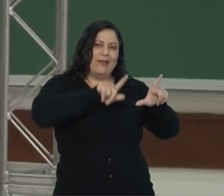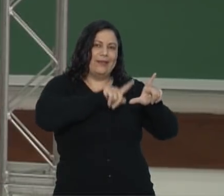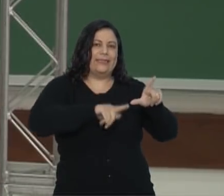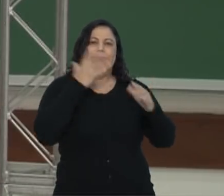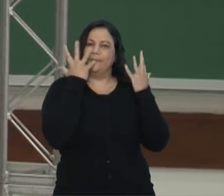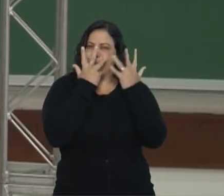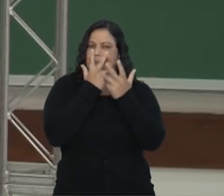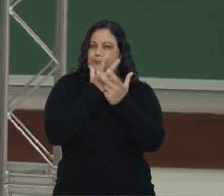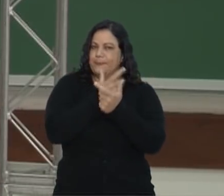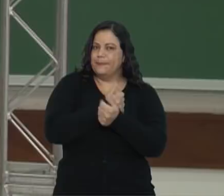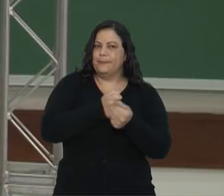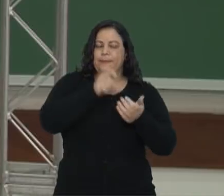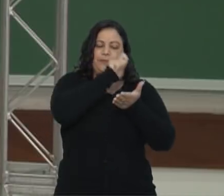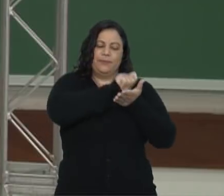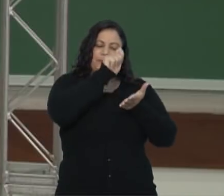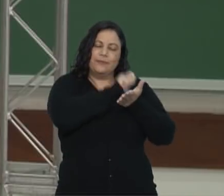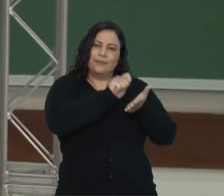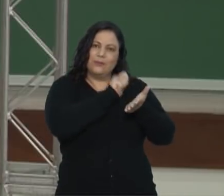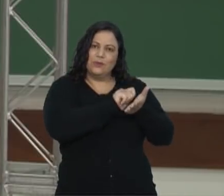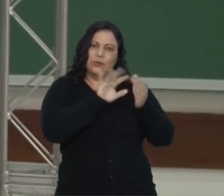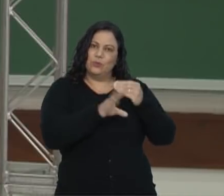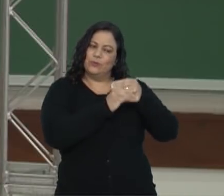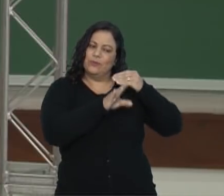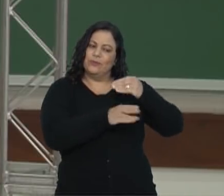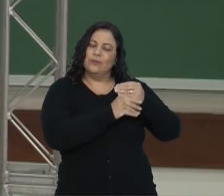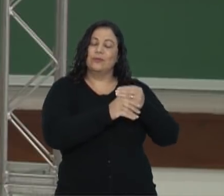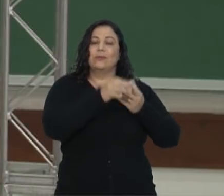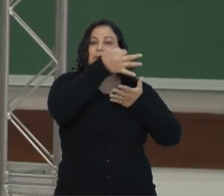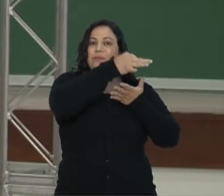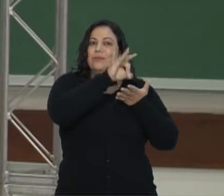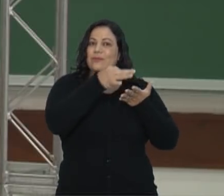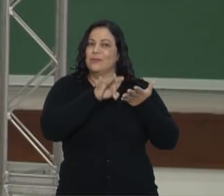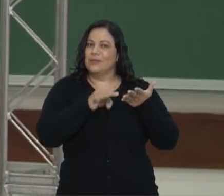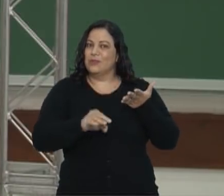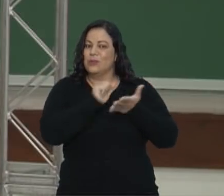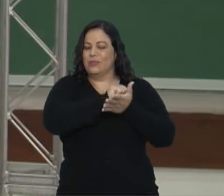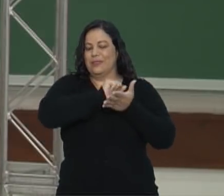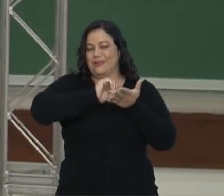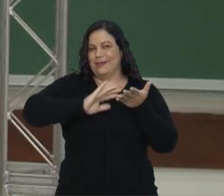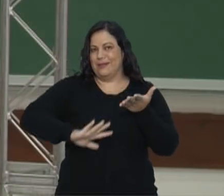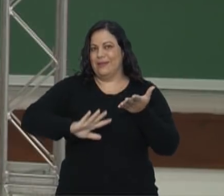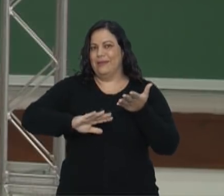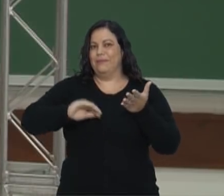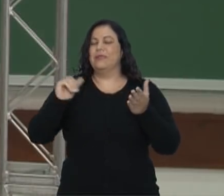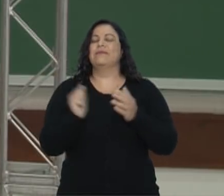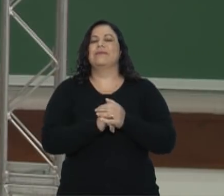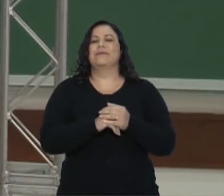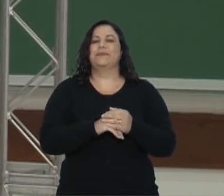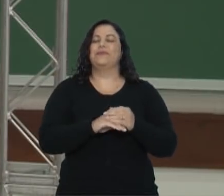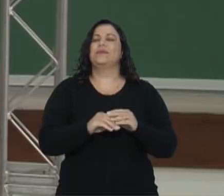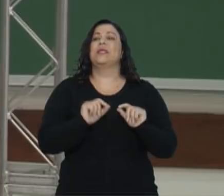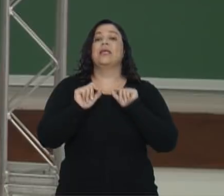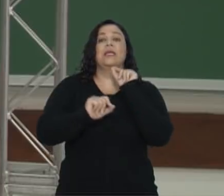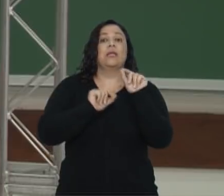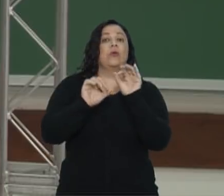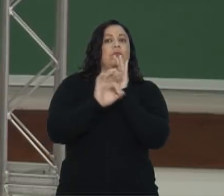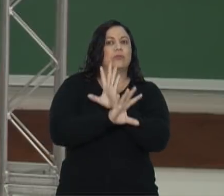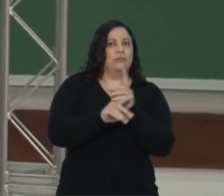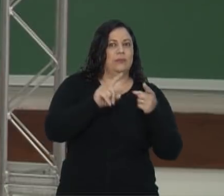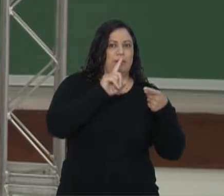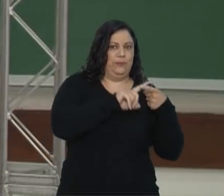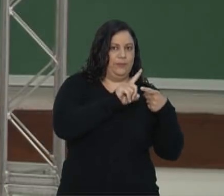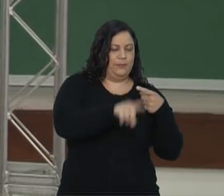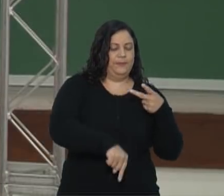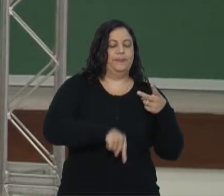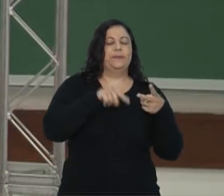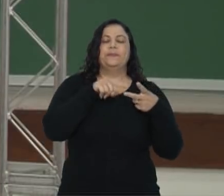tudo anotado, porque daqui a pouco a gente vai corrigir exercícios e vai anotar mais informações. Então, esse é o primeiro recado.